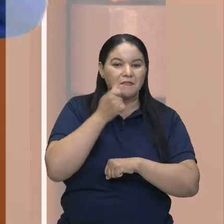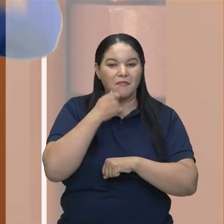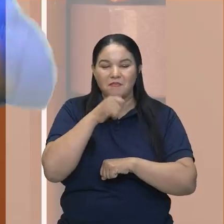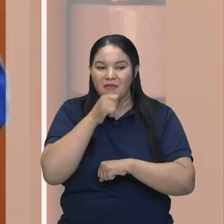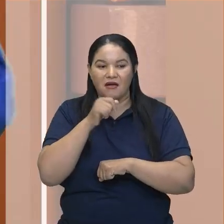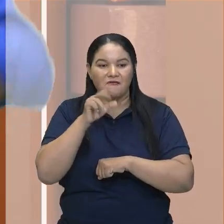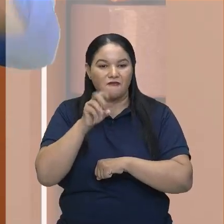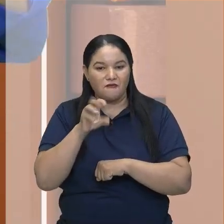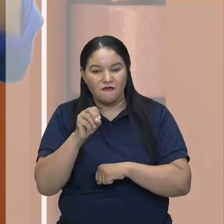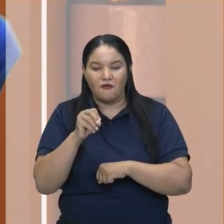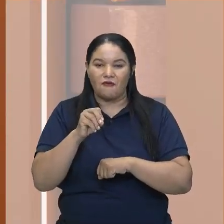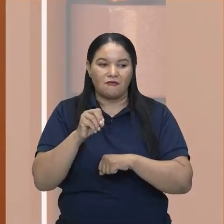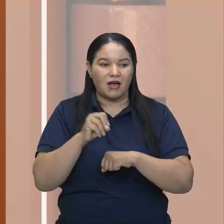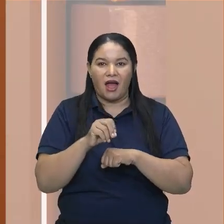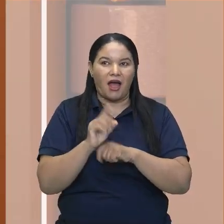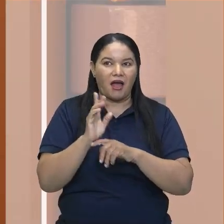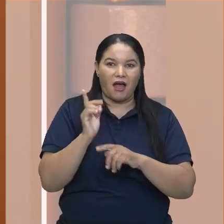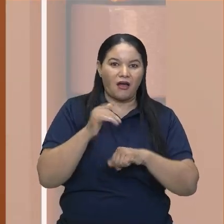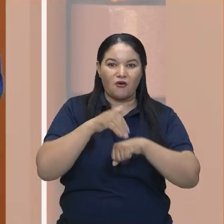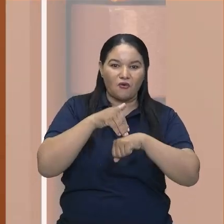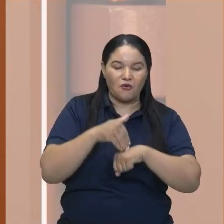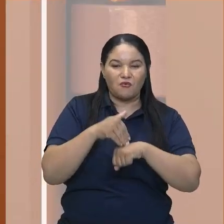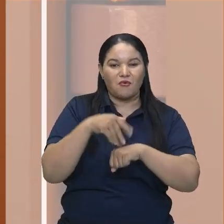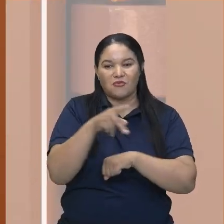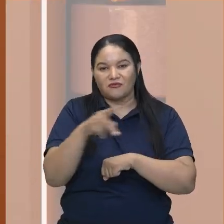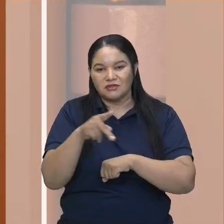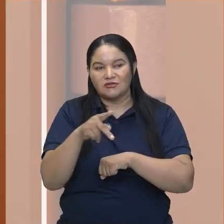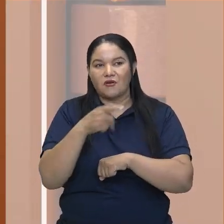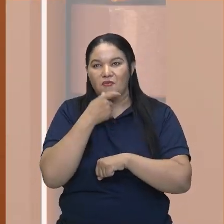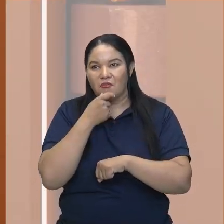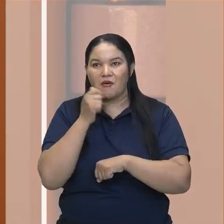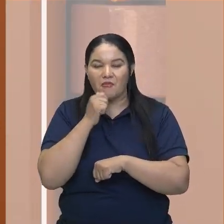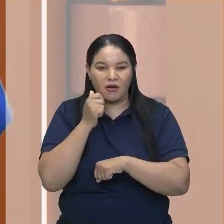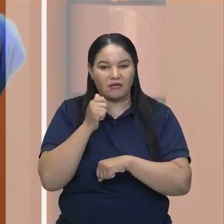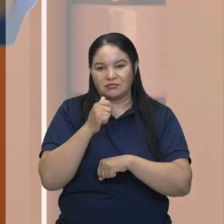foi sei lá, foi o professor, a professora. Não.